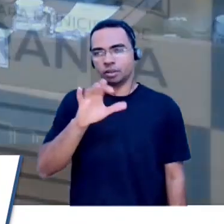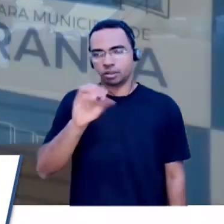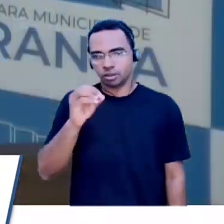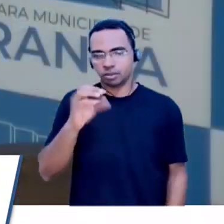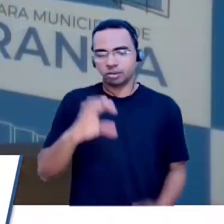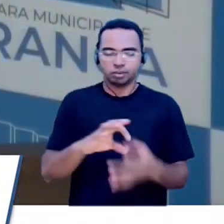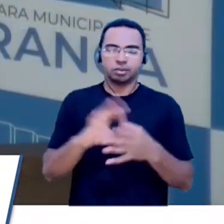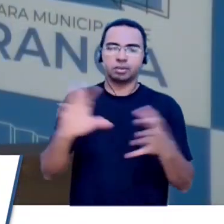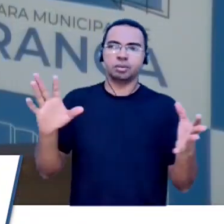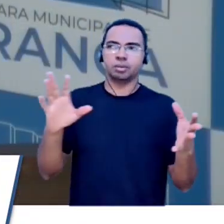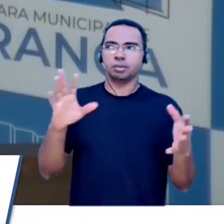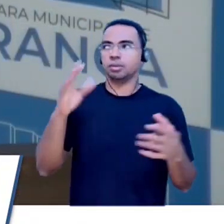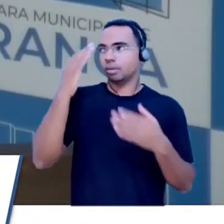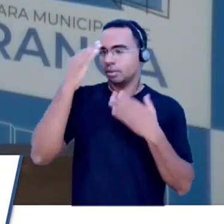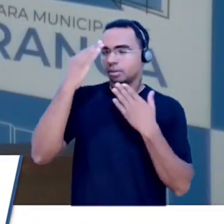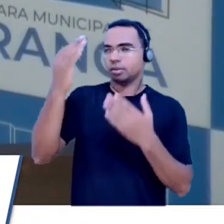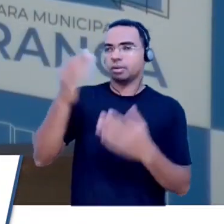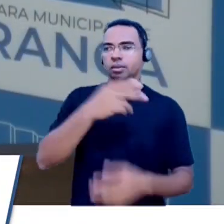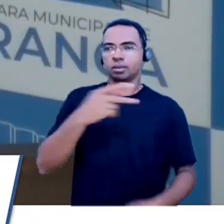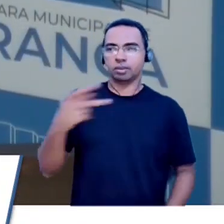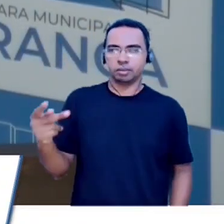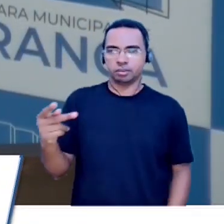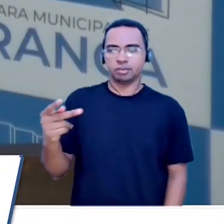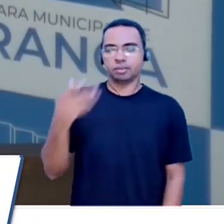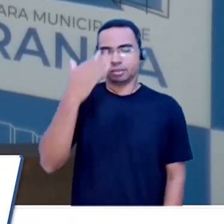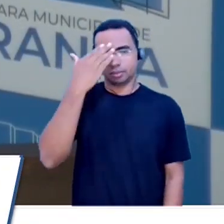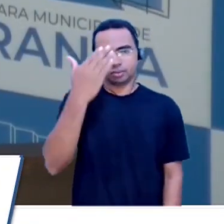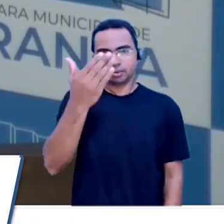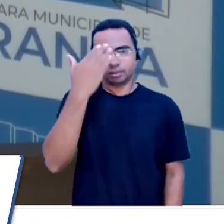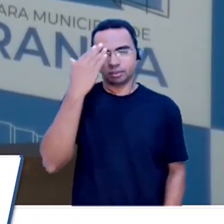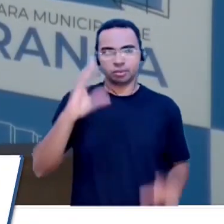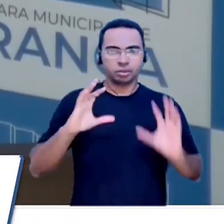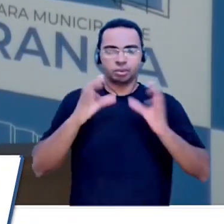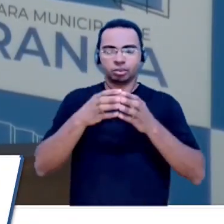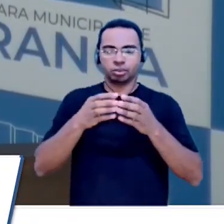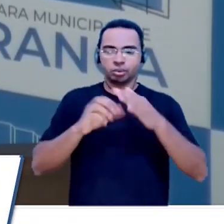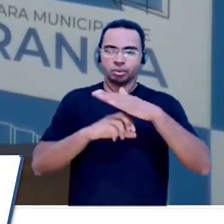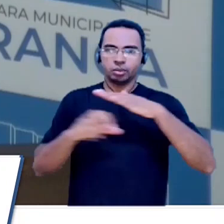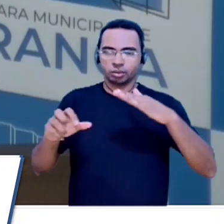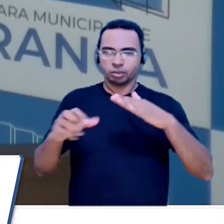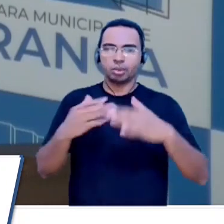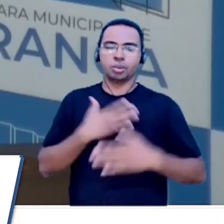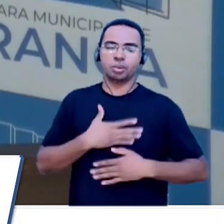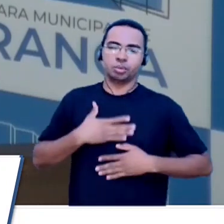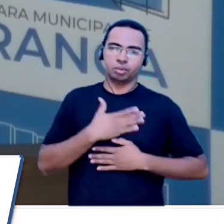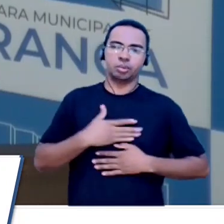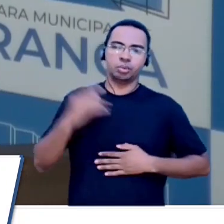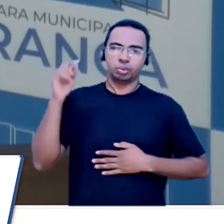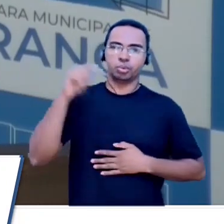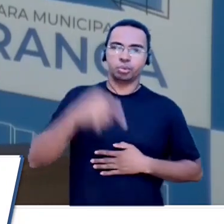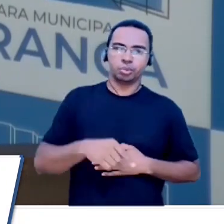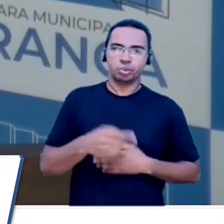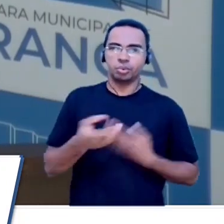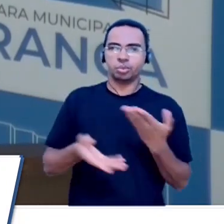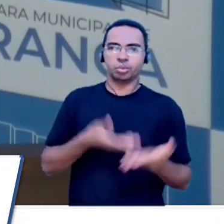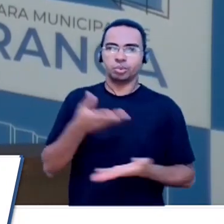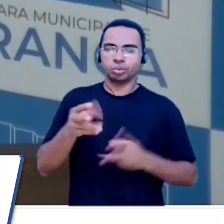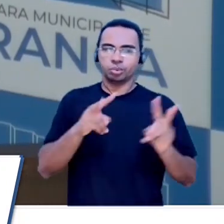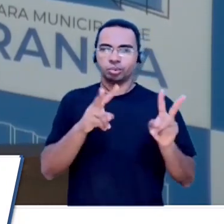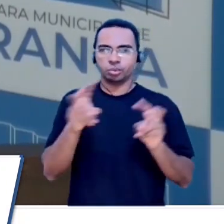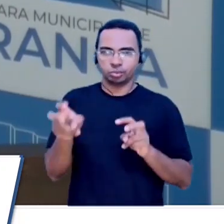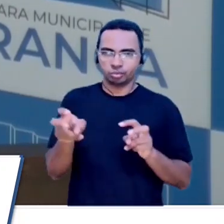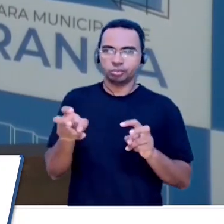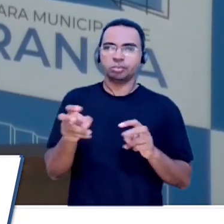Obrigado, presidente. Obrigado também a toda a mesa diretora. É uma honra, né, estar aqui tratando de um assunto